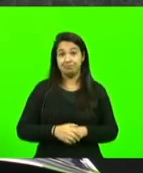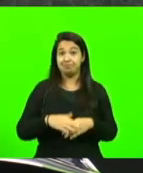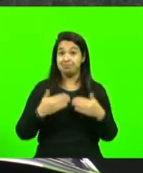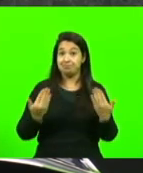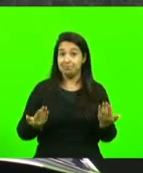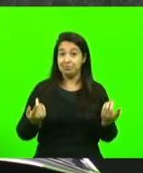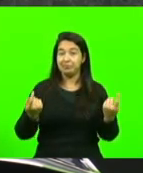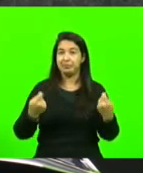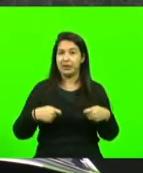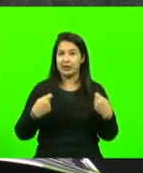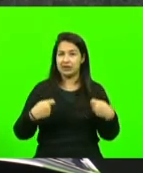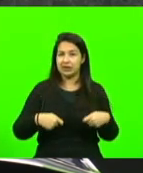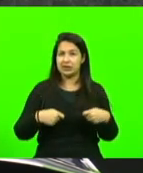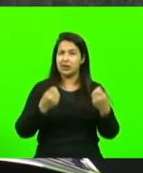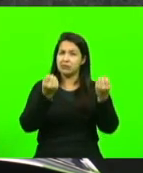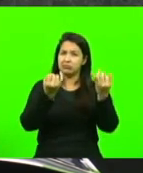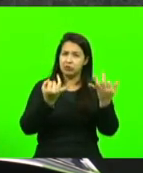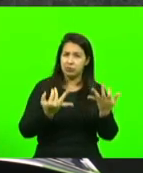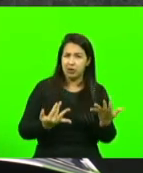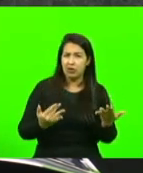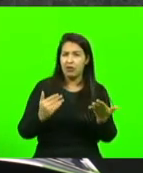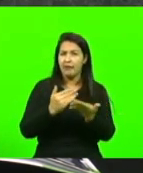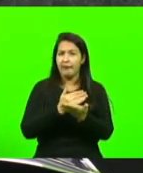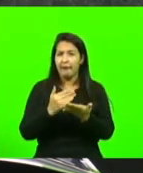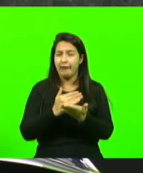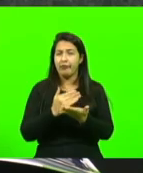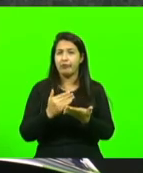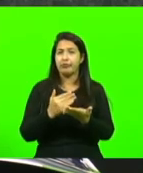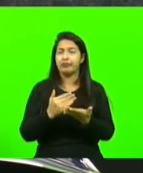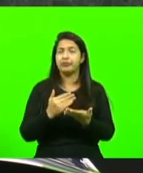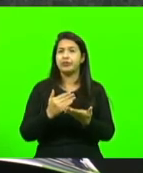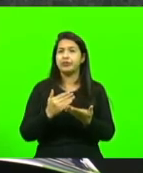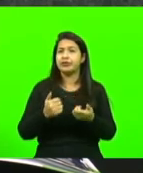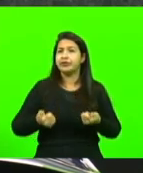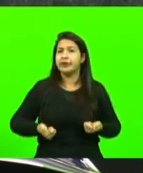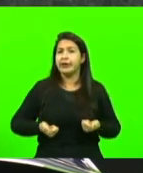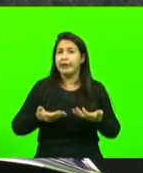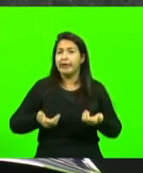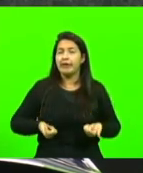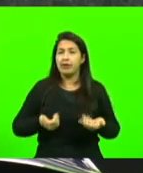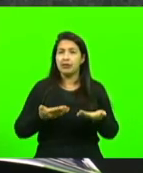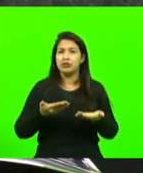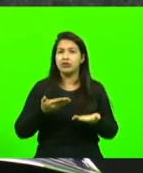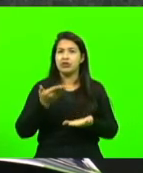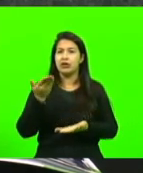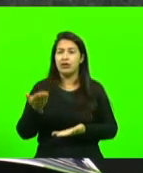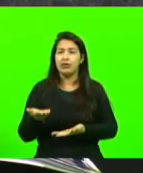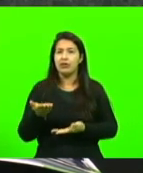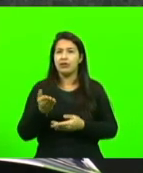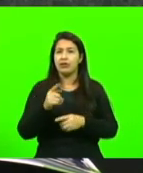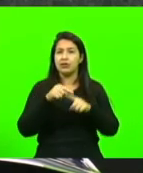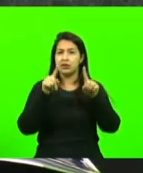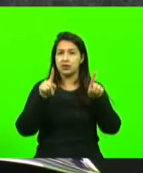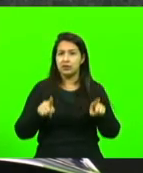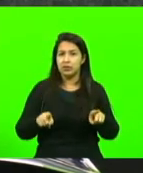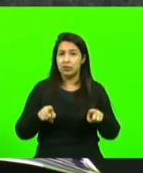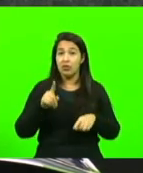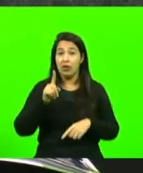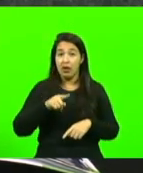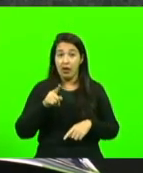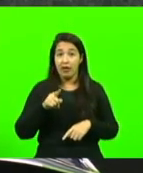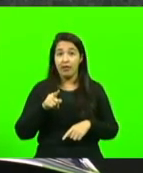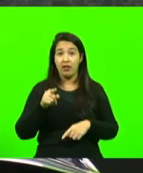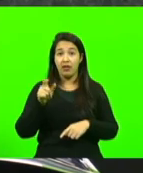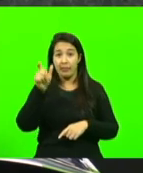que desmistificar isso e quando a gente fala gastar com servidor público não tá gastando com serviço